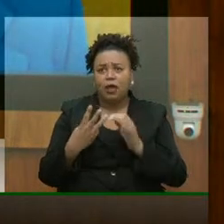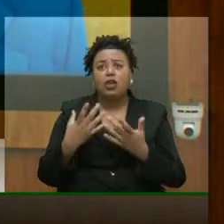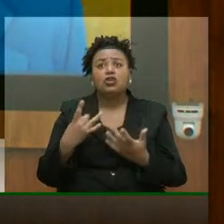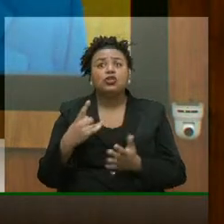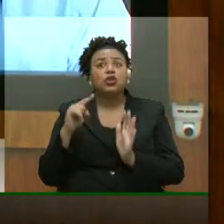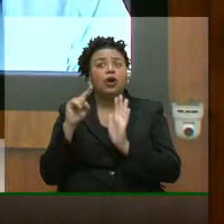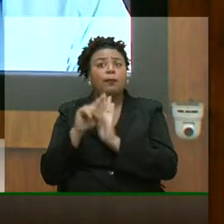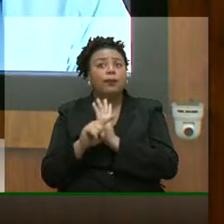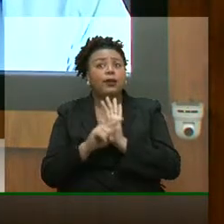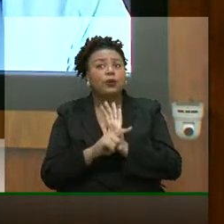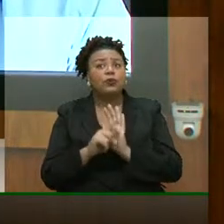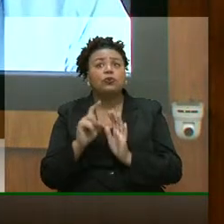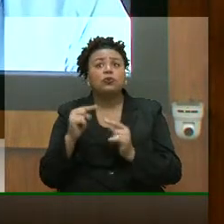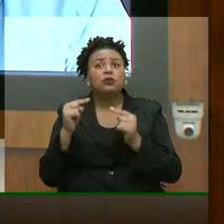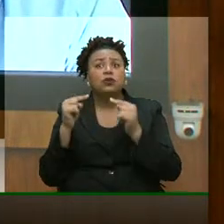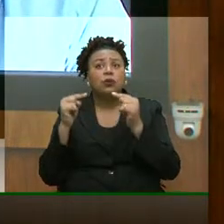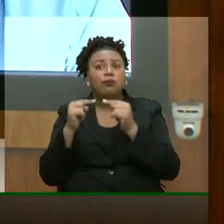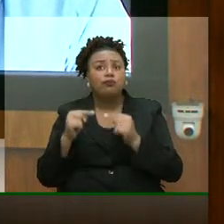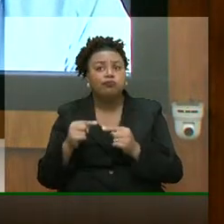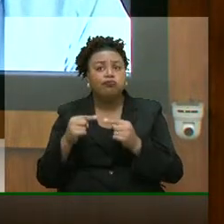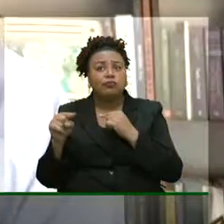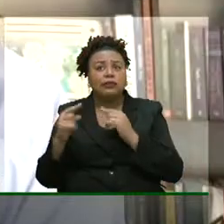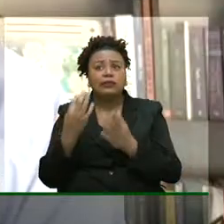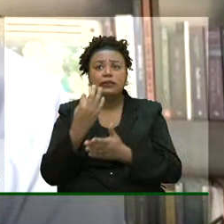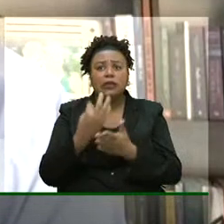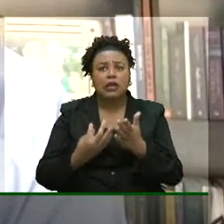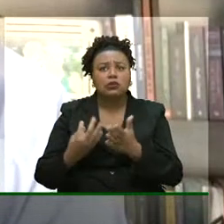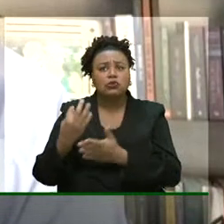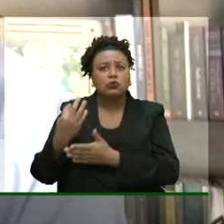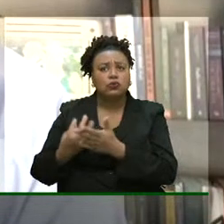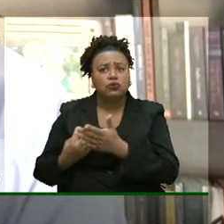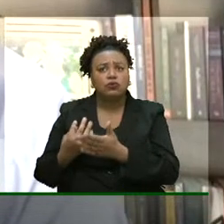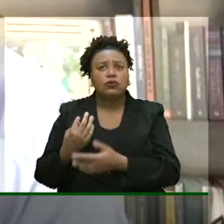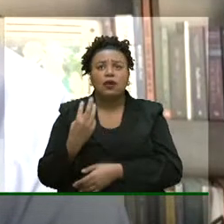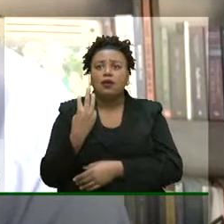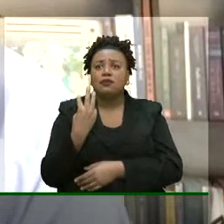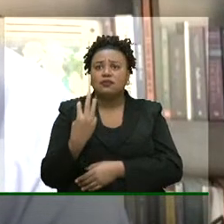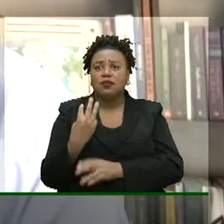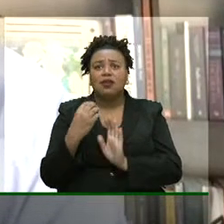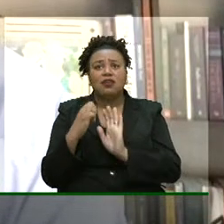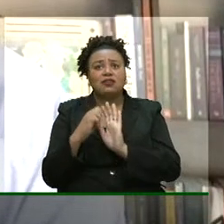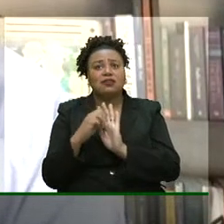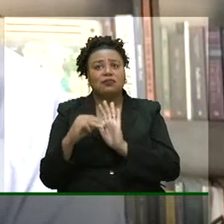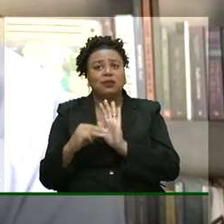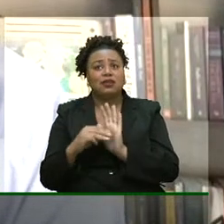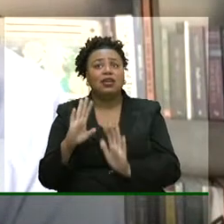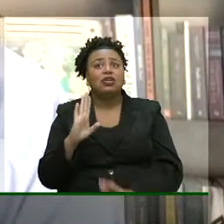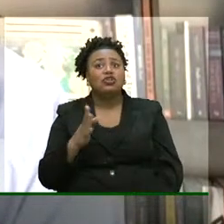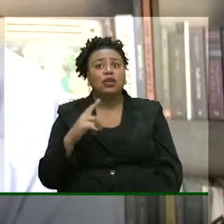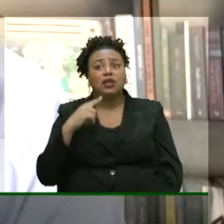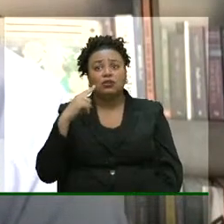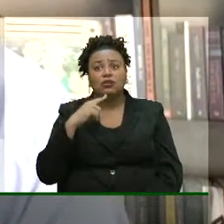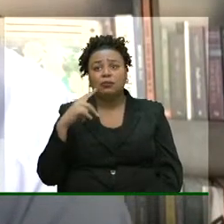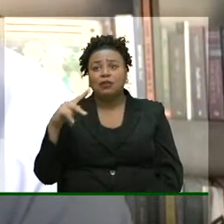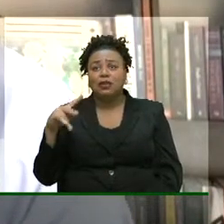não há conflito de redação entre as três, já que a do deputado Pedro já foi